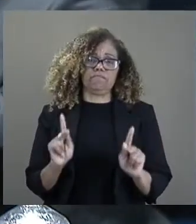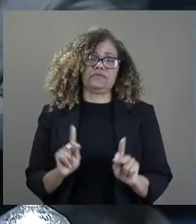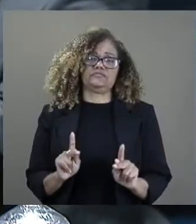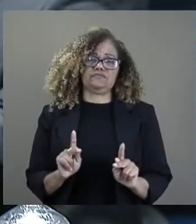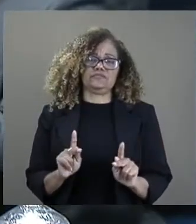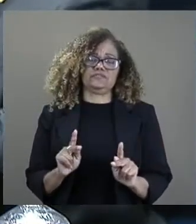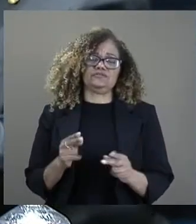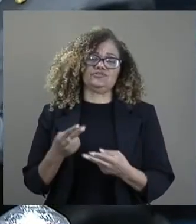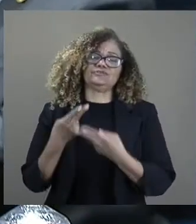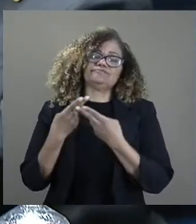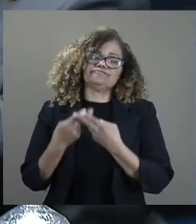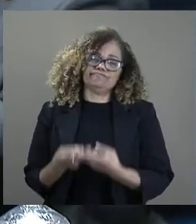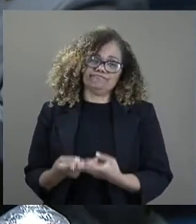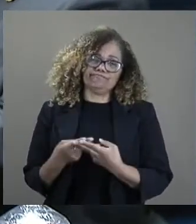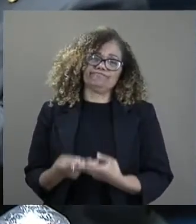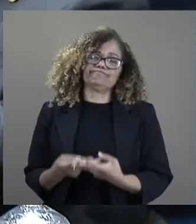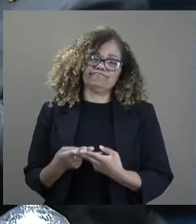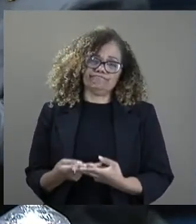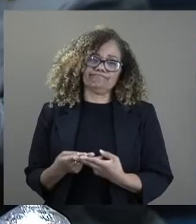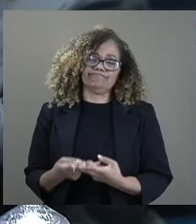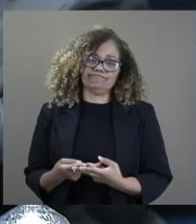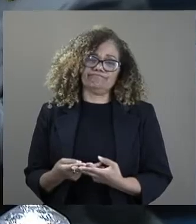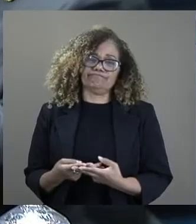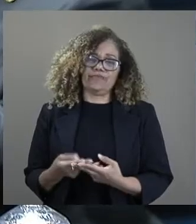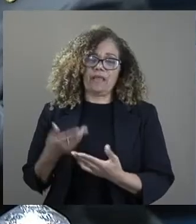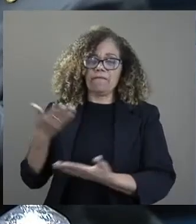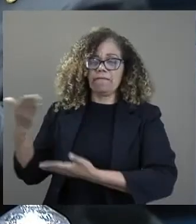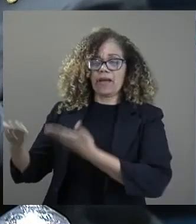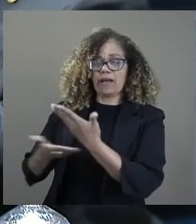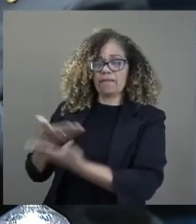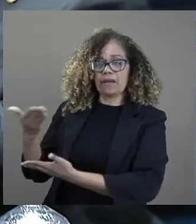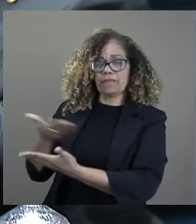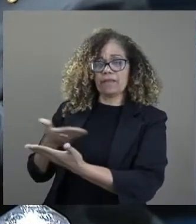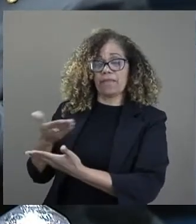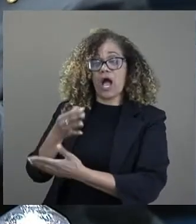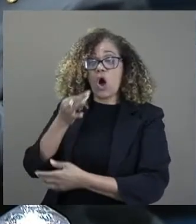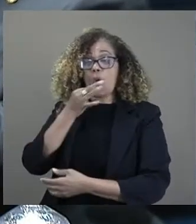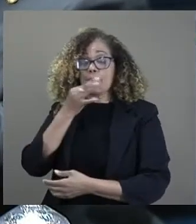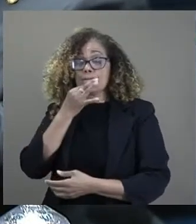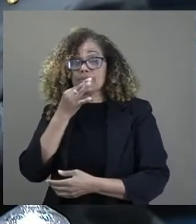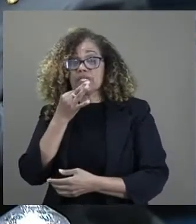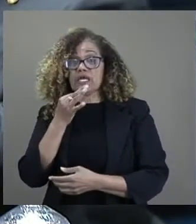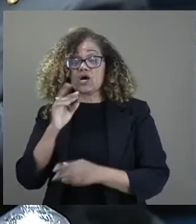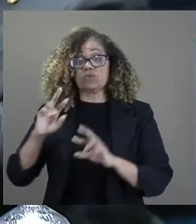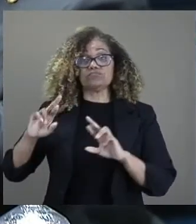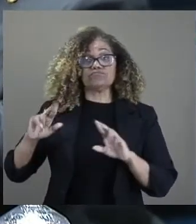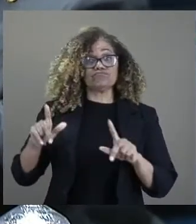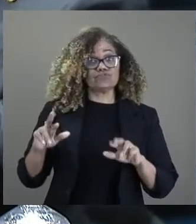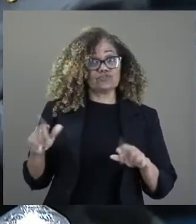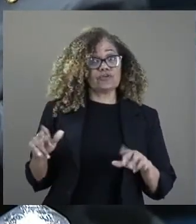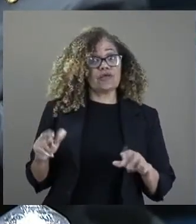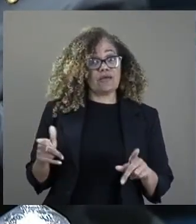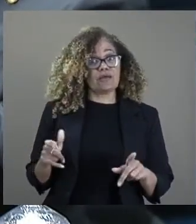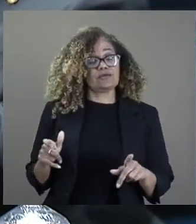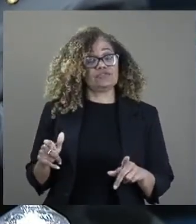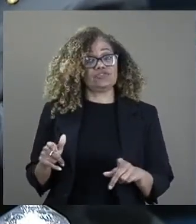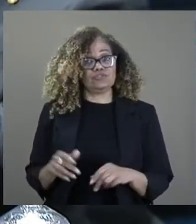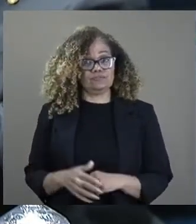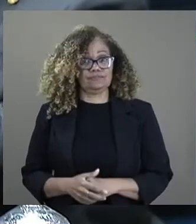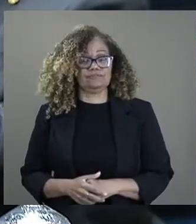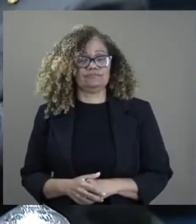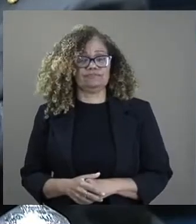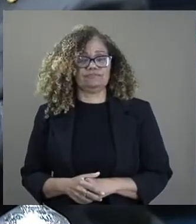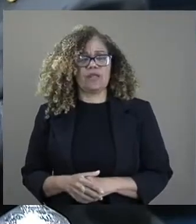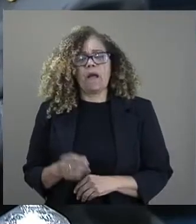temperança, de se entender e se conviver com as opiniões contrárias. Quero dizer que,